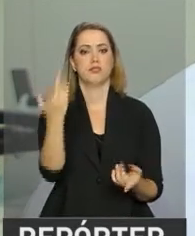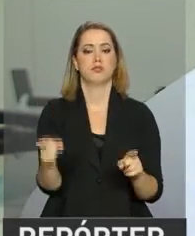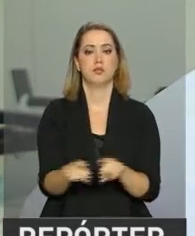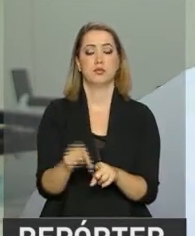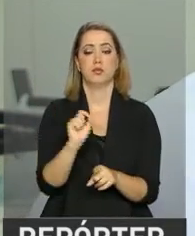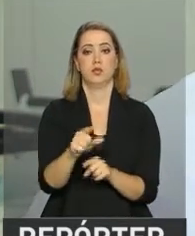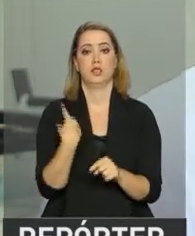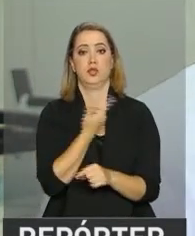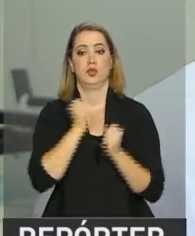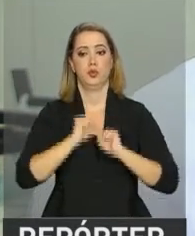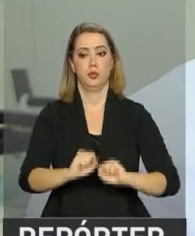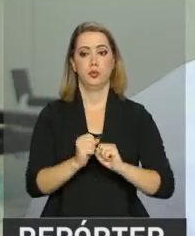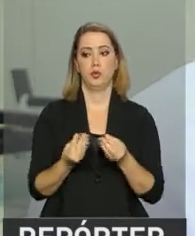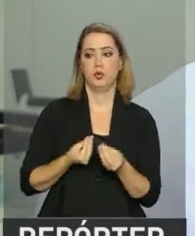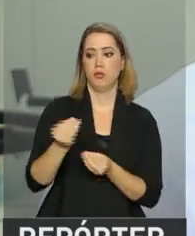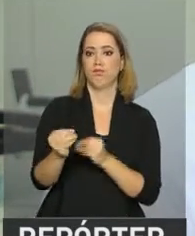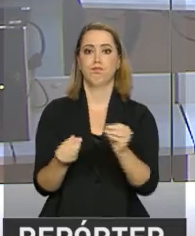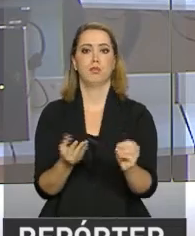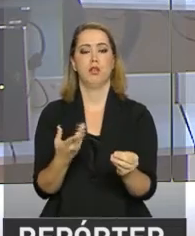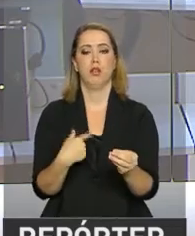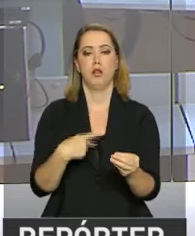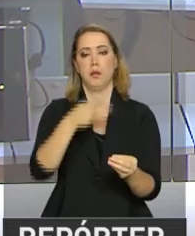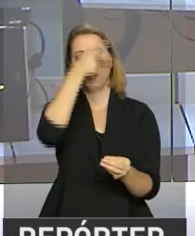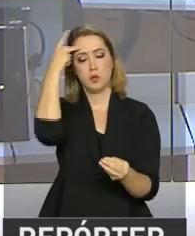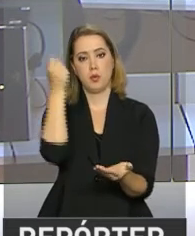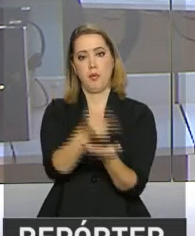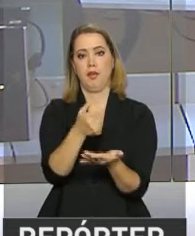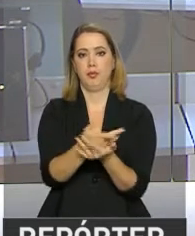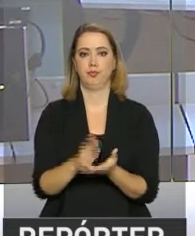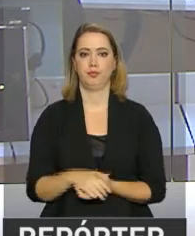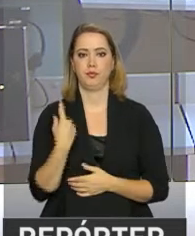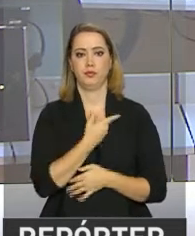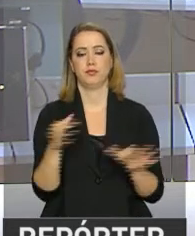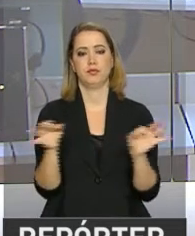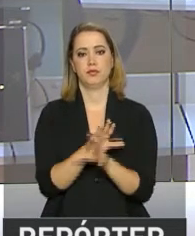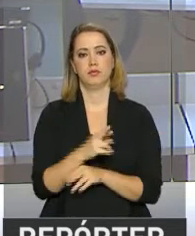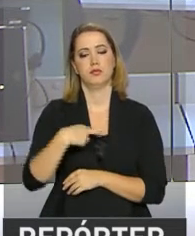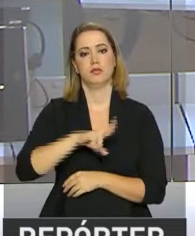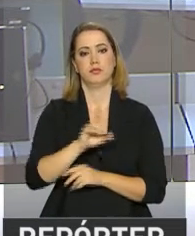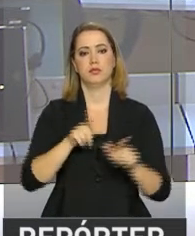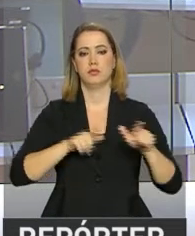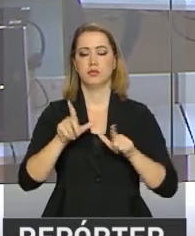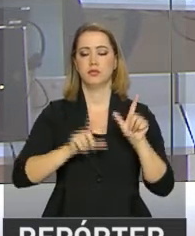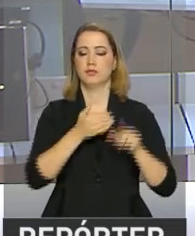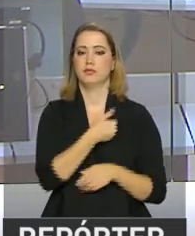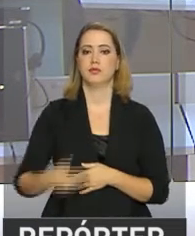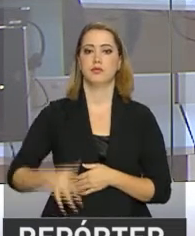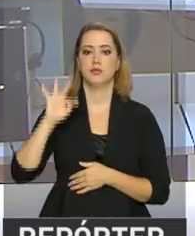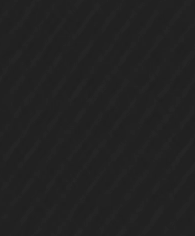a gente conseguir repassar isso o cliente a gente fica por aqui continue com a gente na nbr a tv do governo